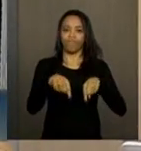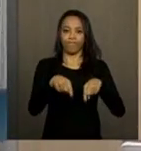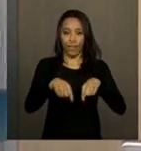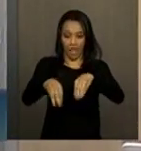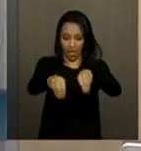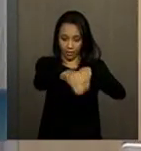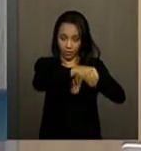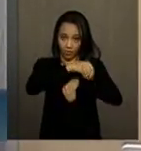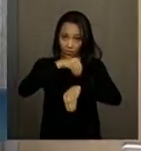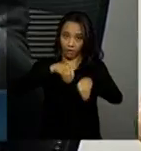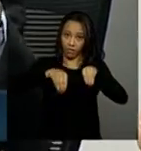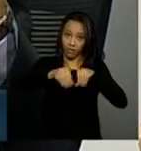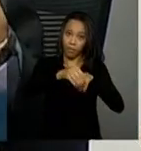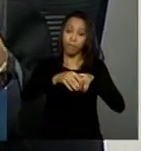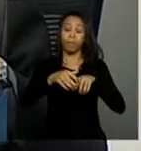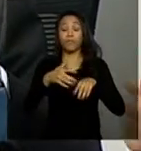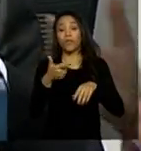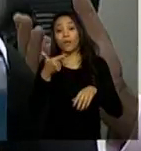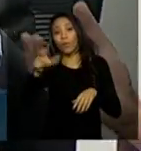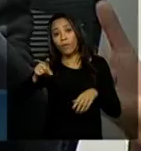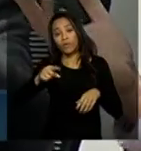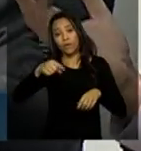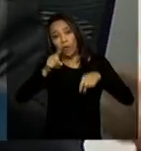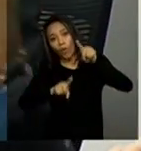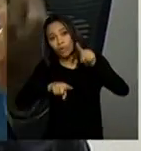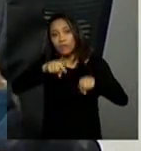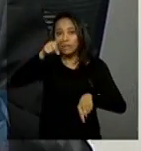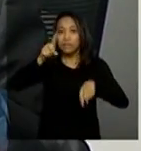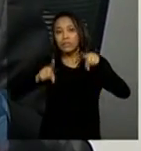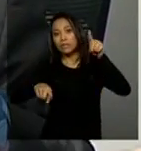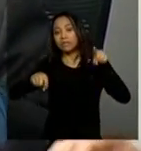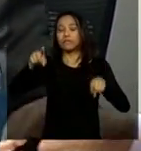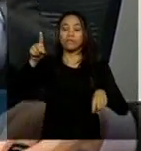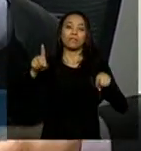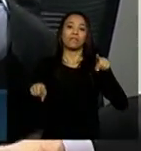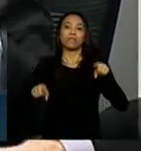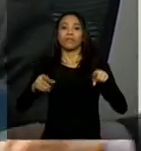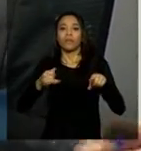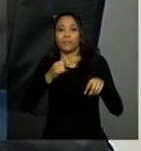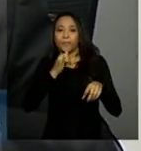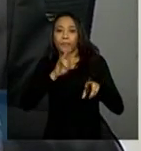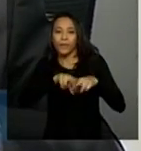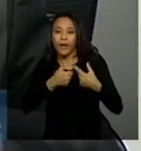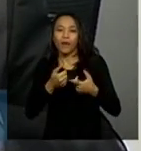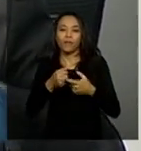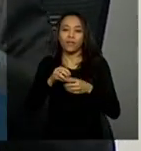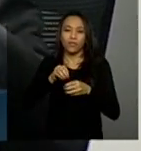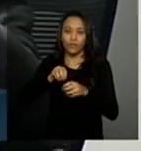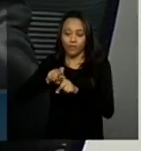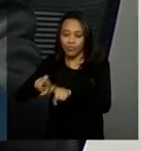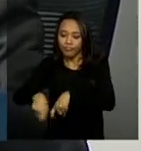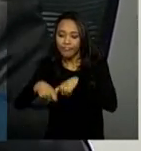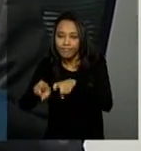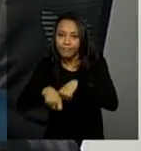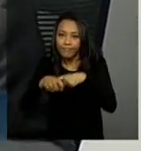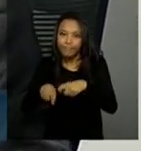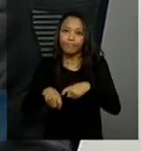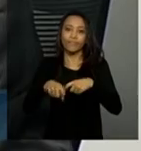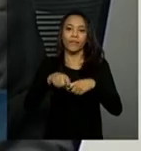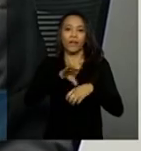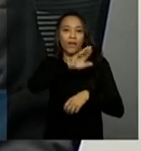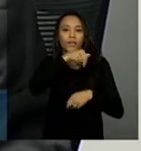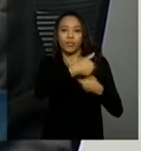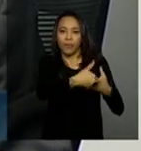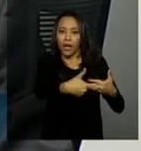ela oscila, né, em função dessa fluidez que existe, né, entre pastagem e floresta em recuperação e por aí